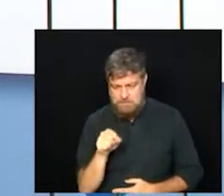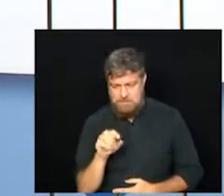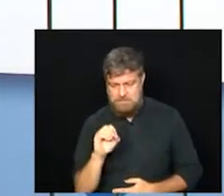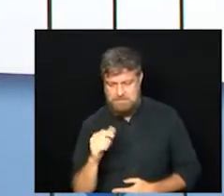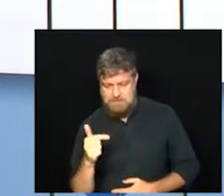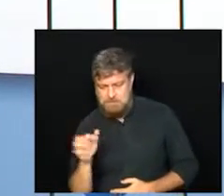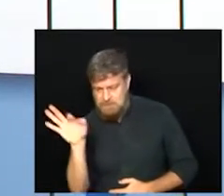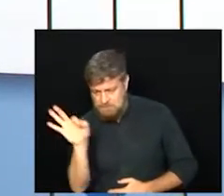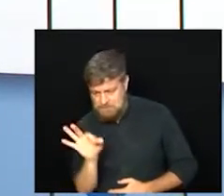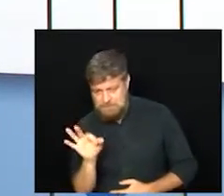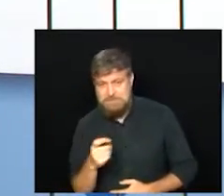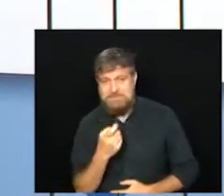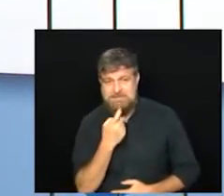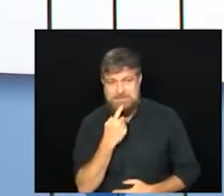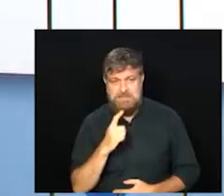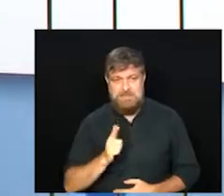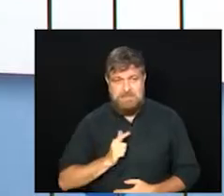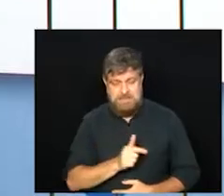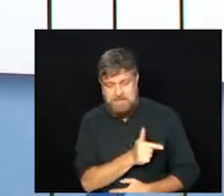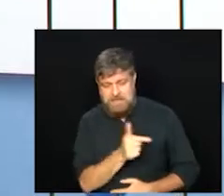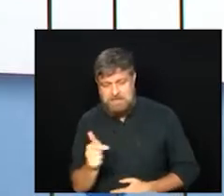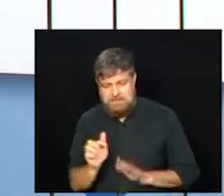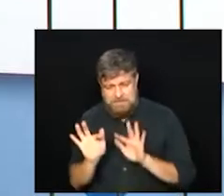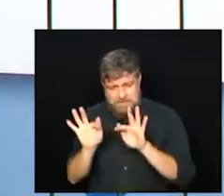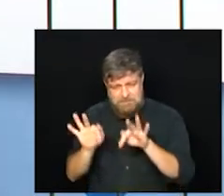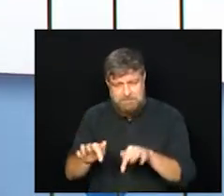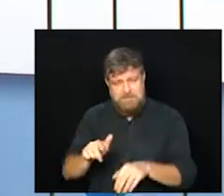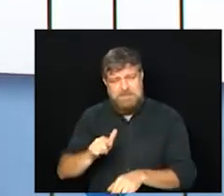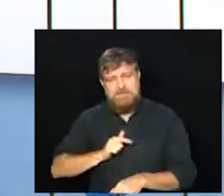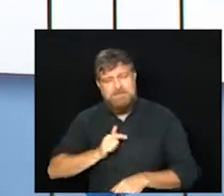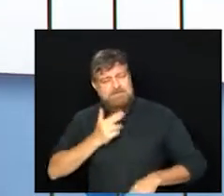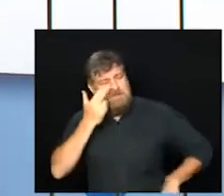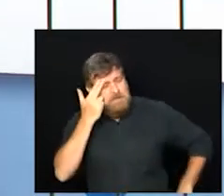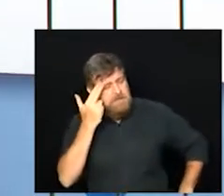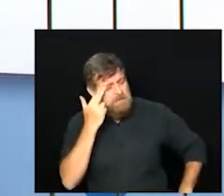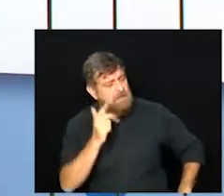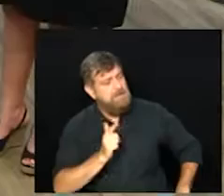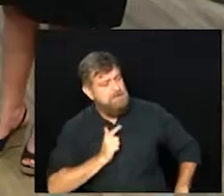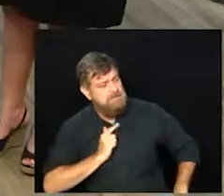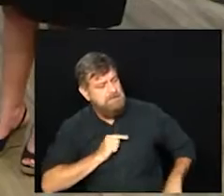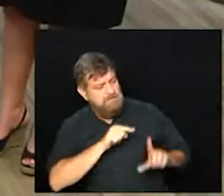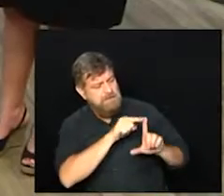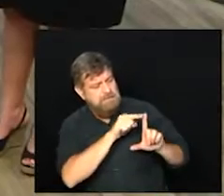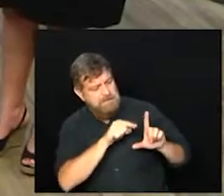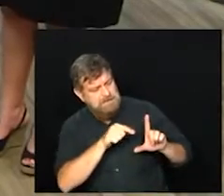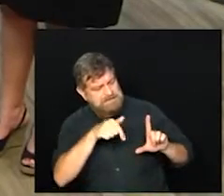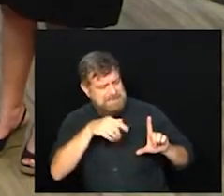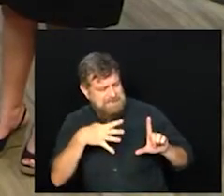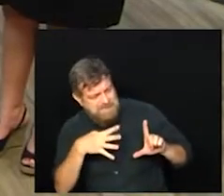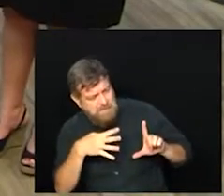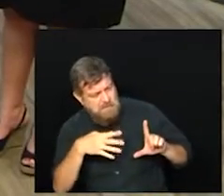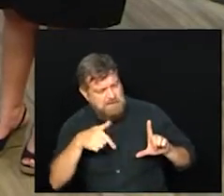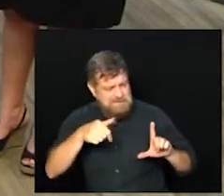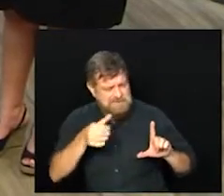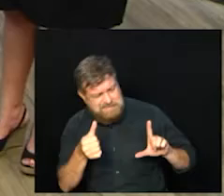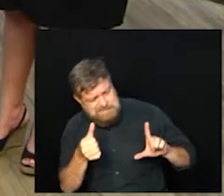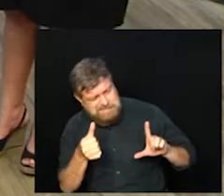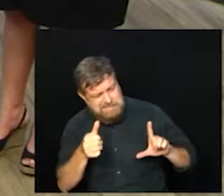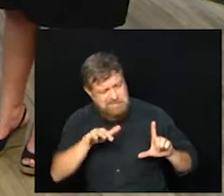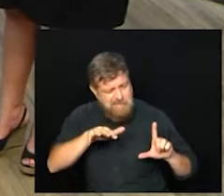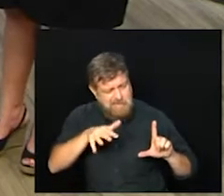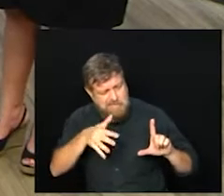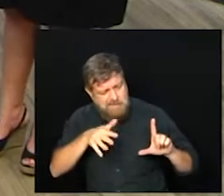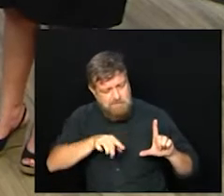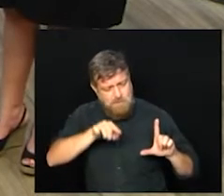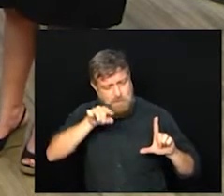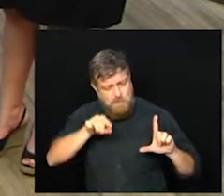73,02%. Ou seja, Campinas fechou a semana. A gente teve, Gabriel, aquela queda de 74, 76, 78, então a